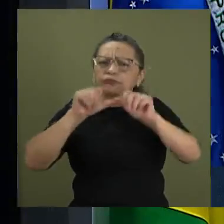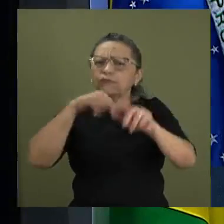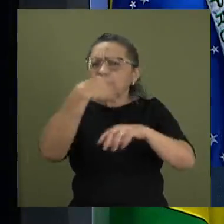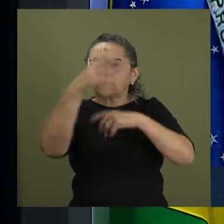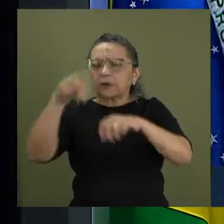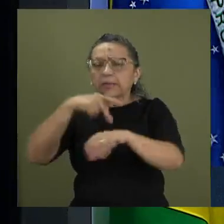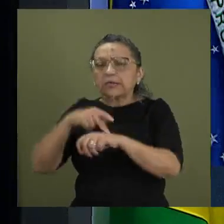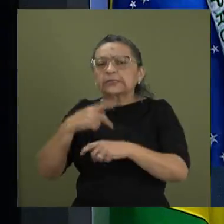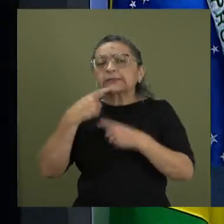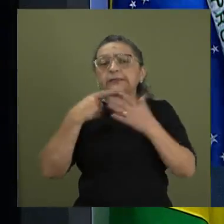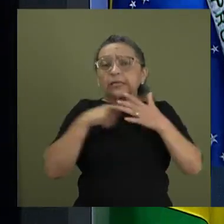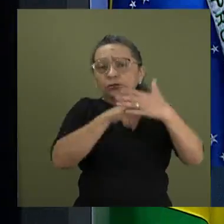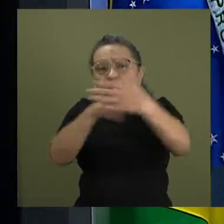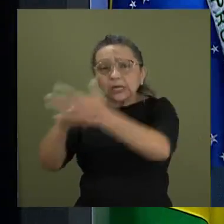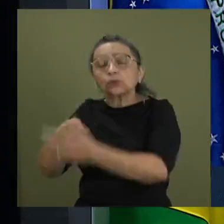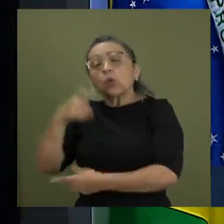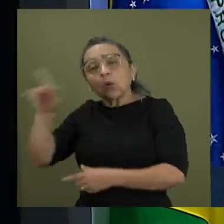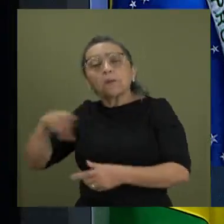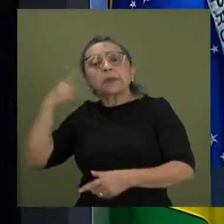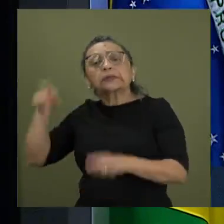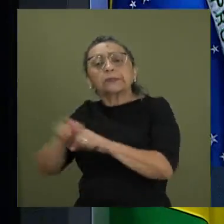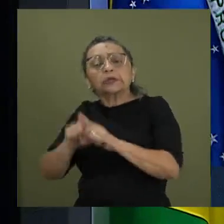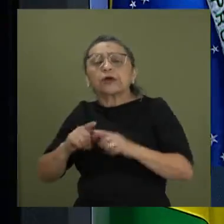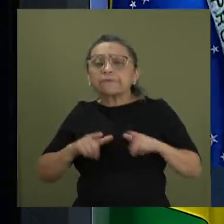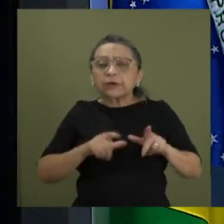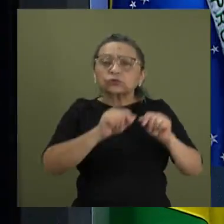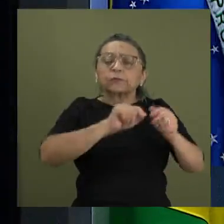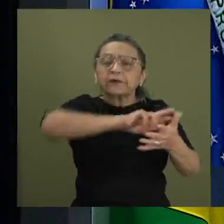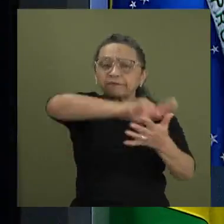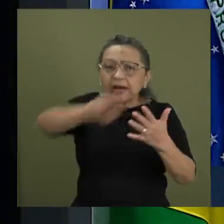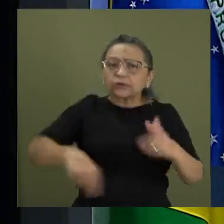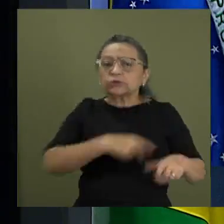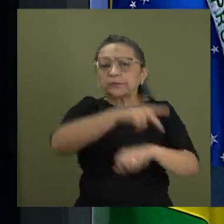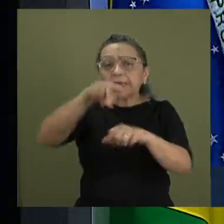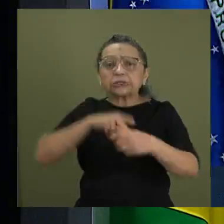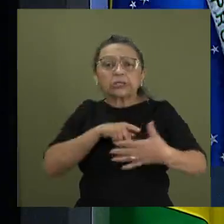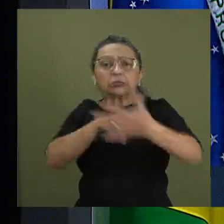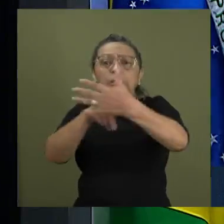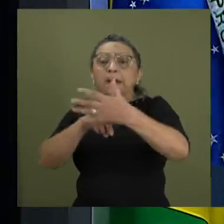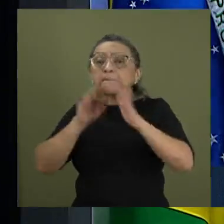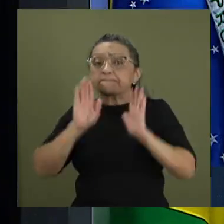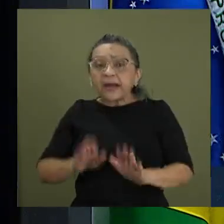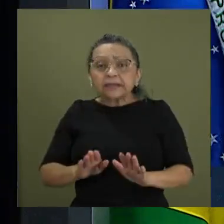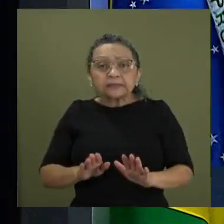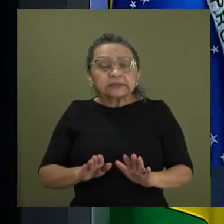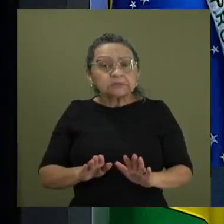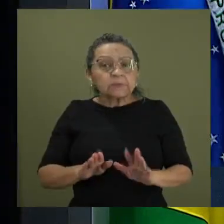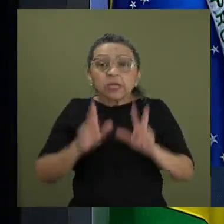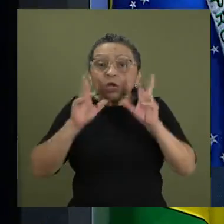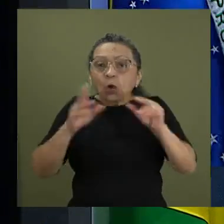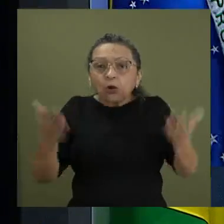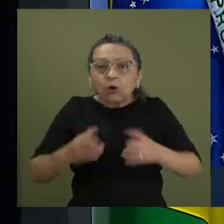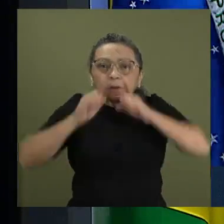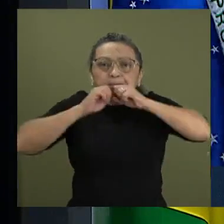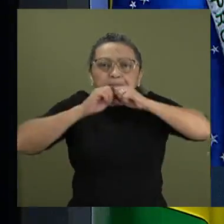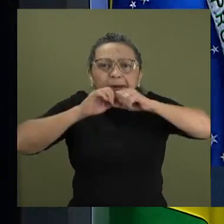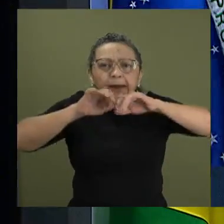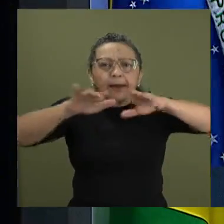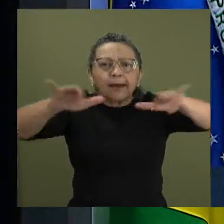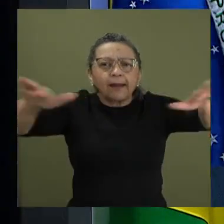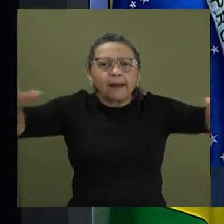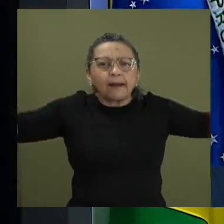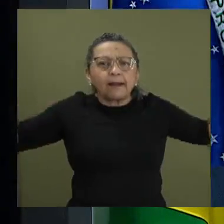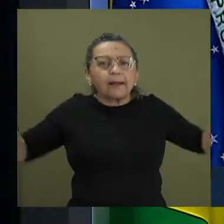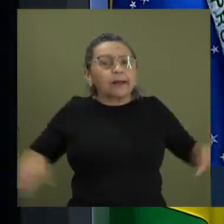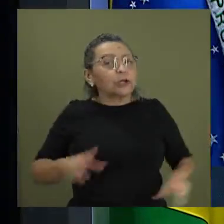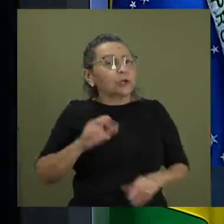Outros parlamentares já, para vários continentes, mas nunca aconteceu uma repercussão como agora. Está o mundo todo